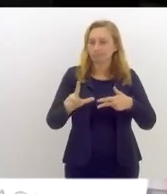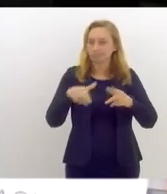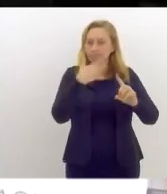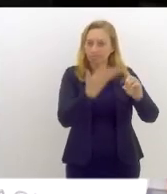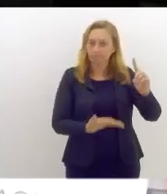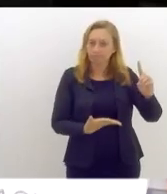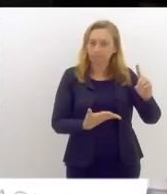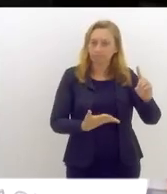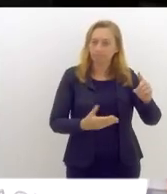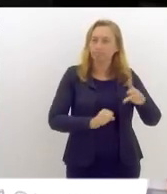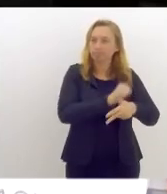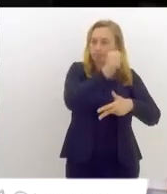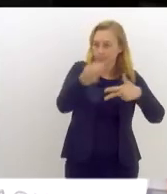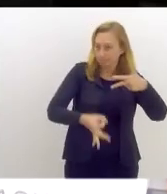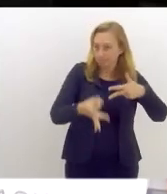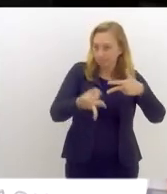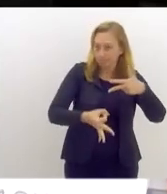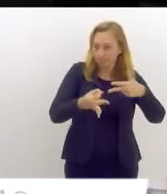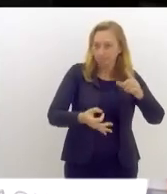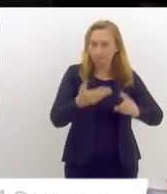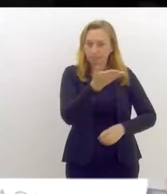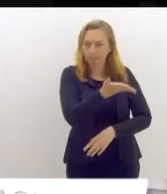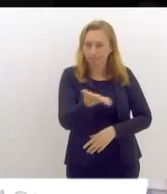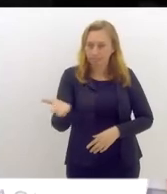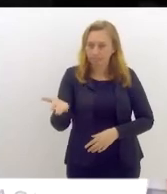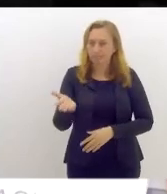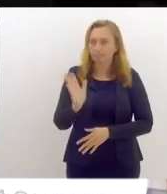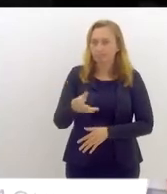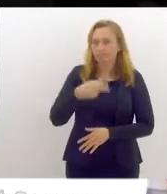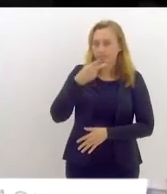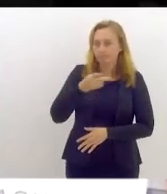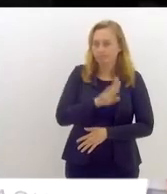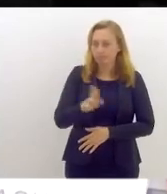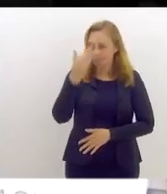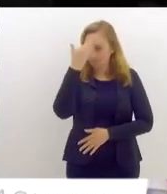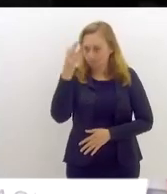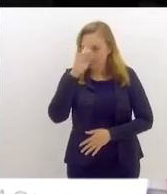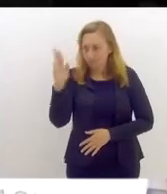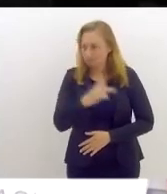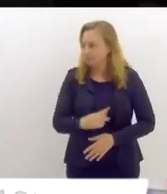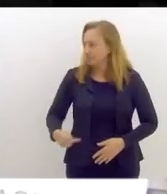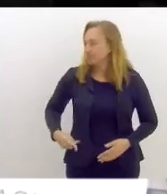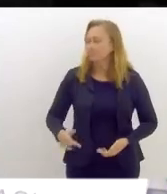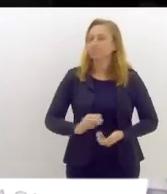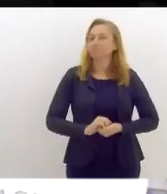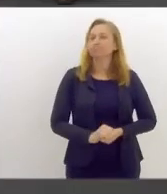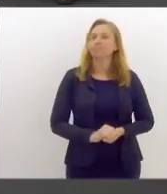ao poder judiciário da pessoa desse desembargadores que acabei de mencionar Muito obrigado presidente